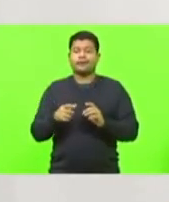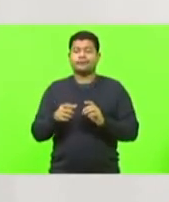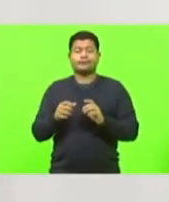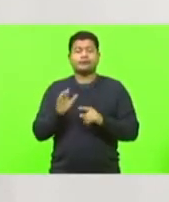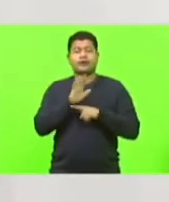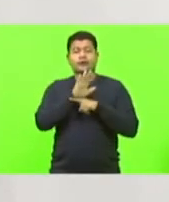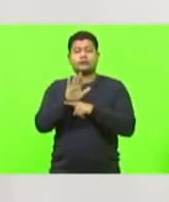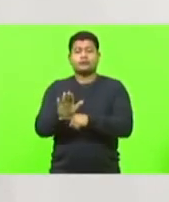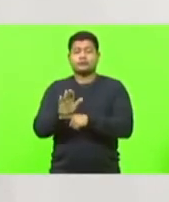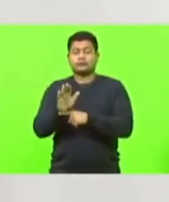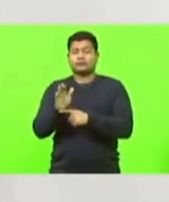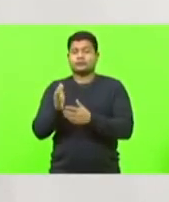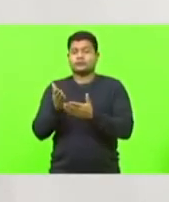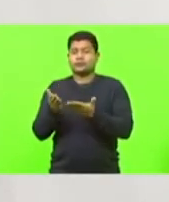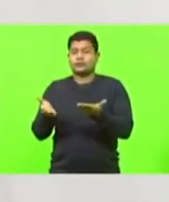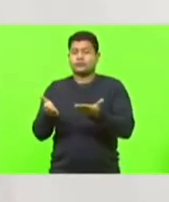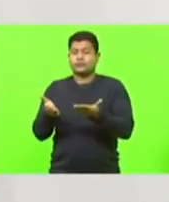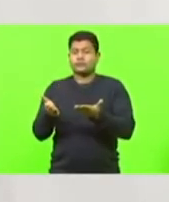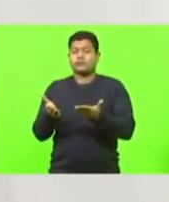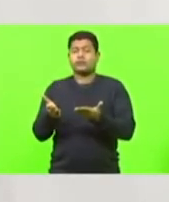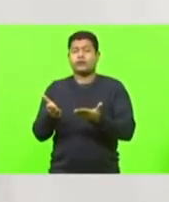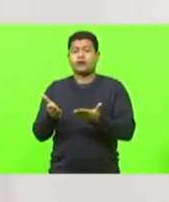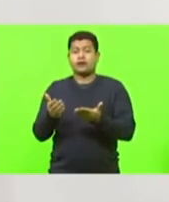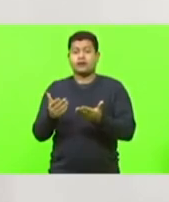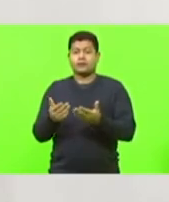quem mais ganha